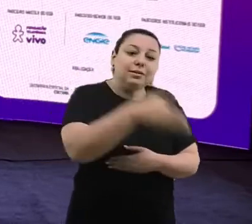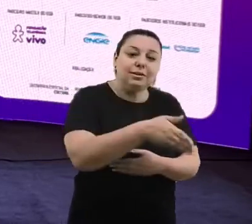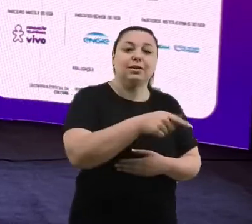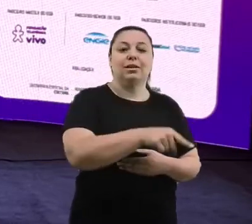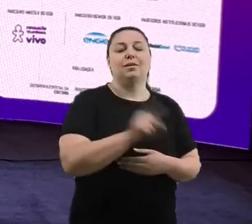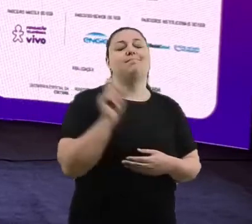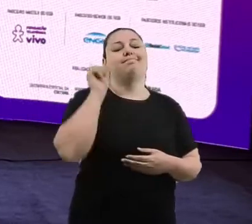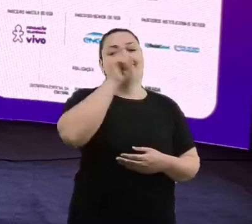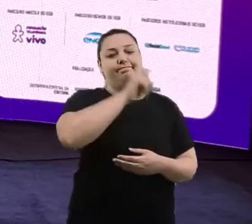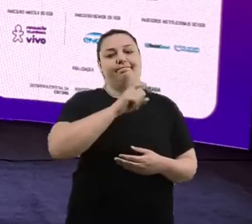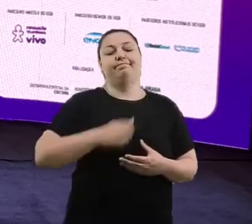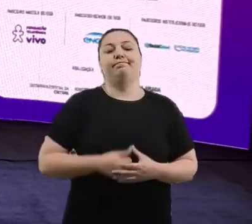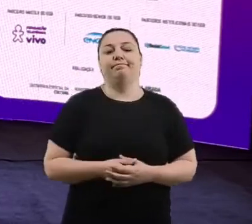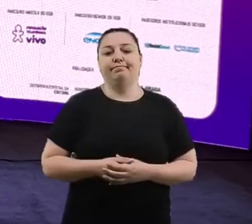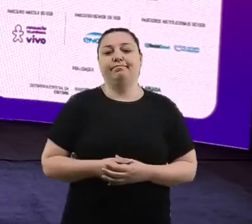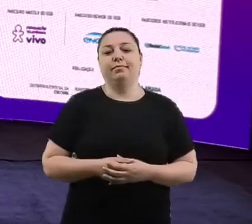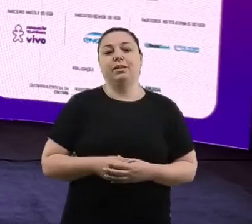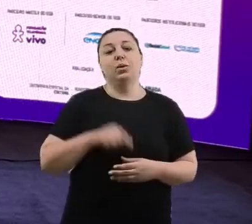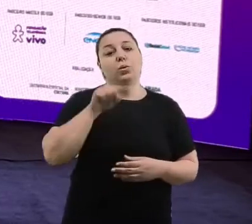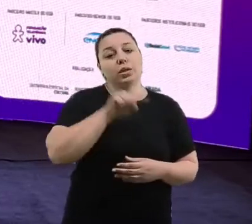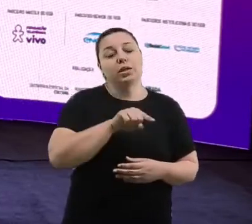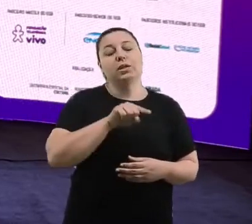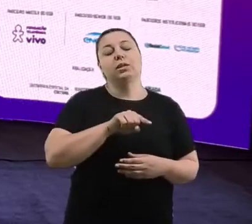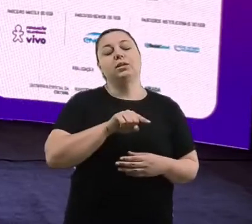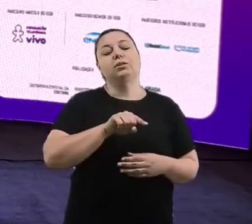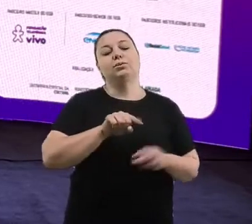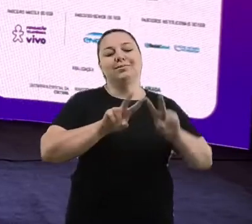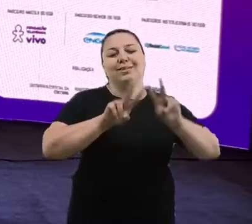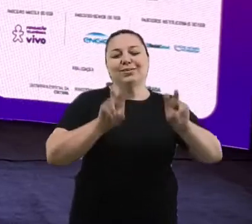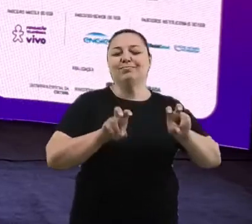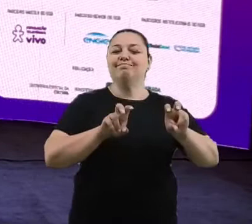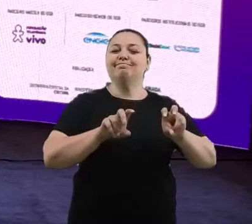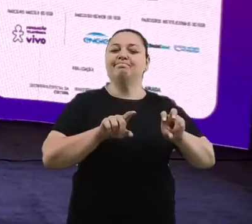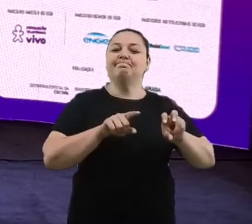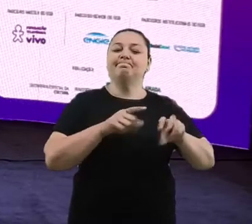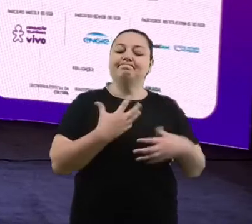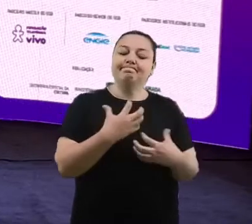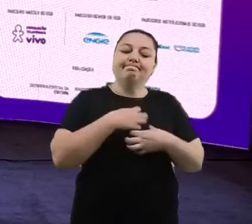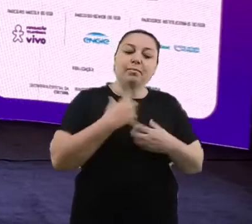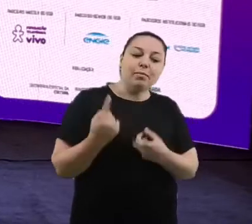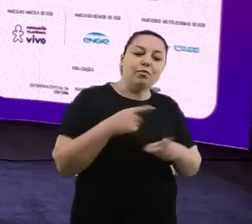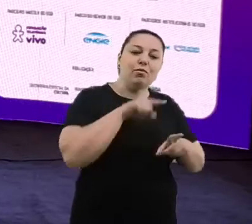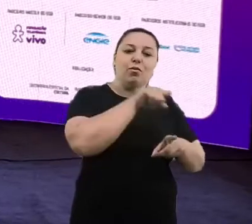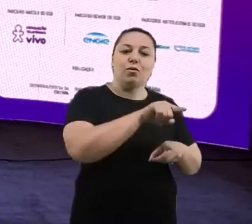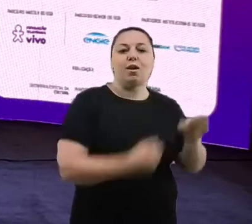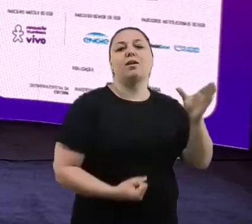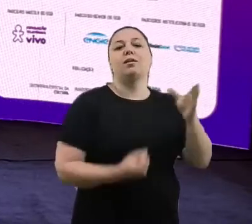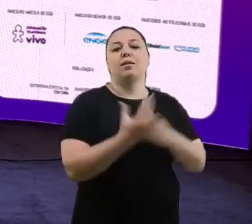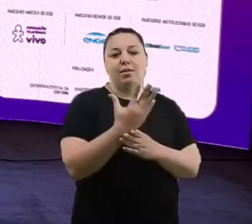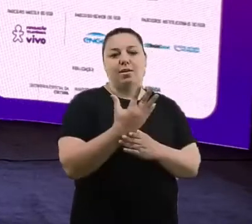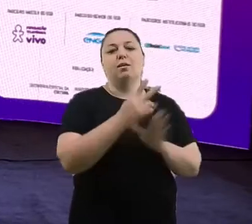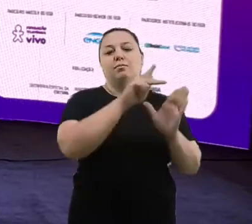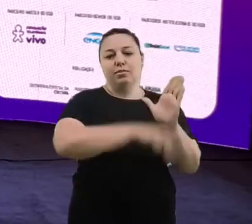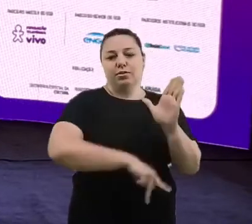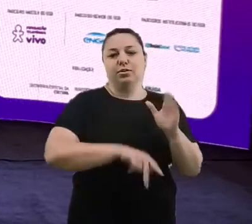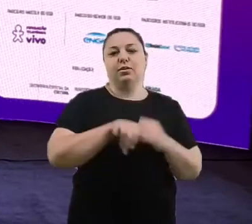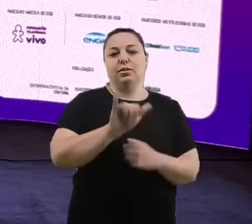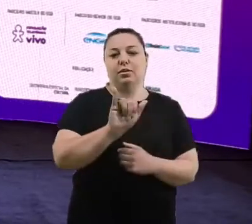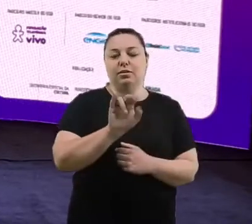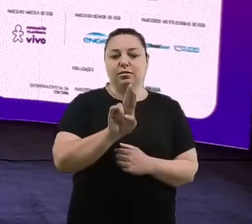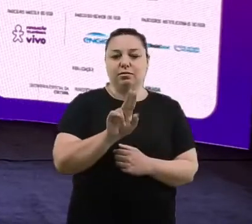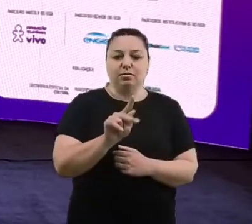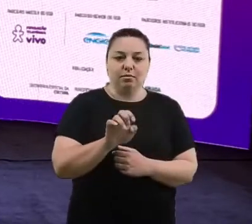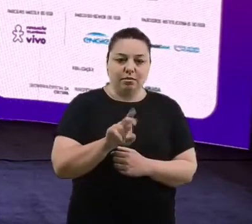que incentivou ele a criar esse projeto, a sonhar com esse projeto da Uper. E aí,